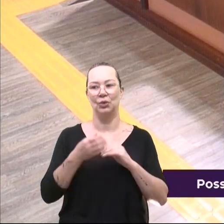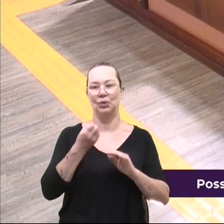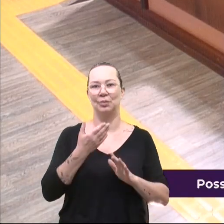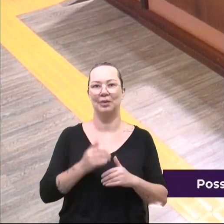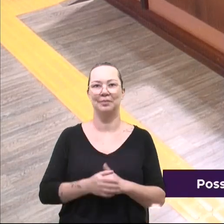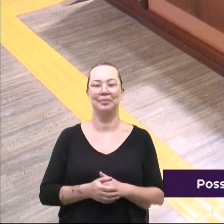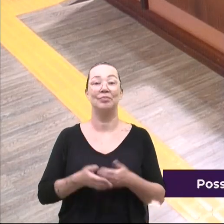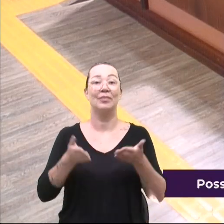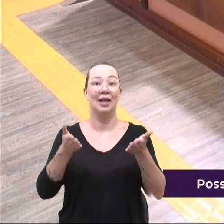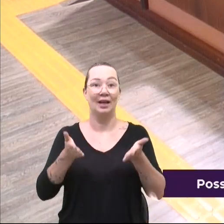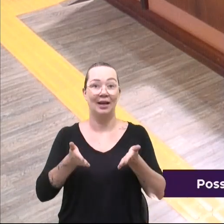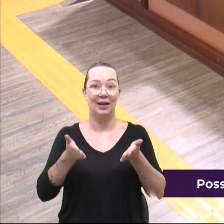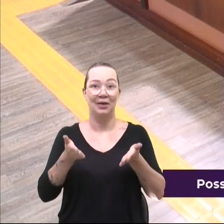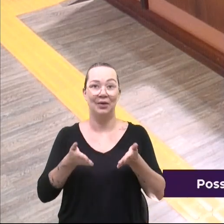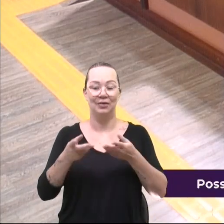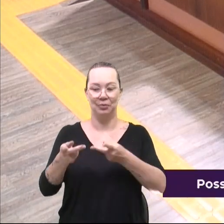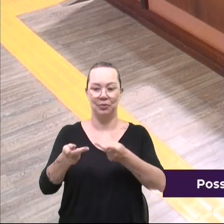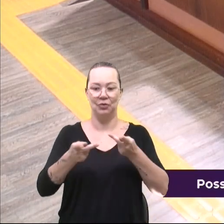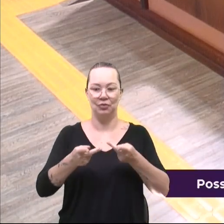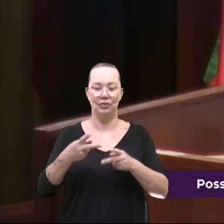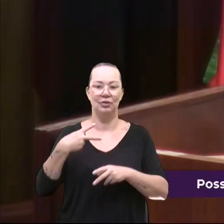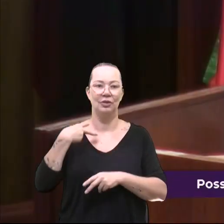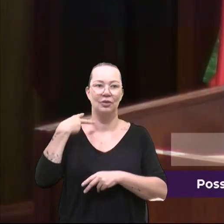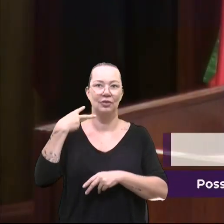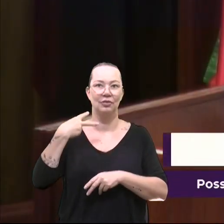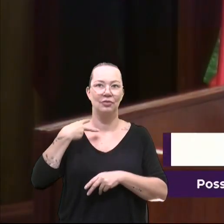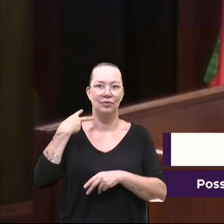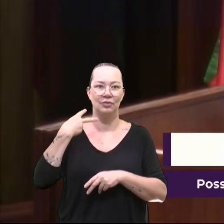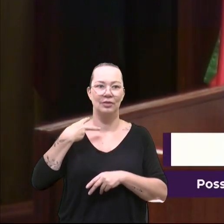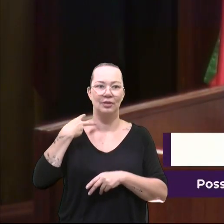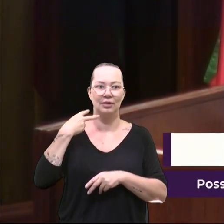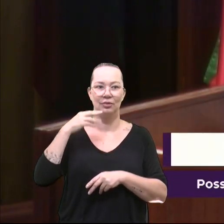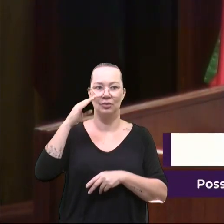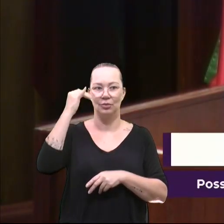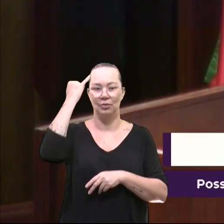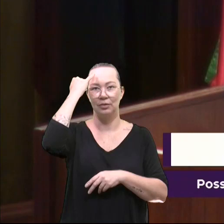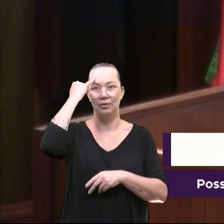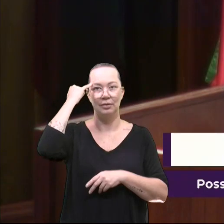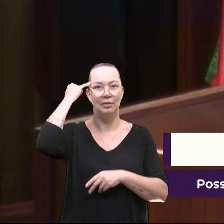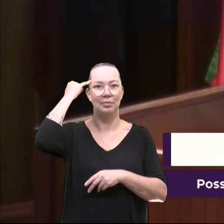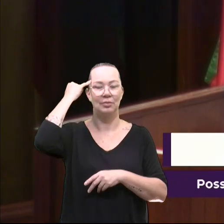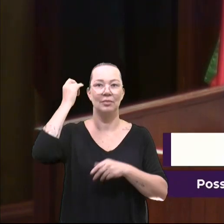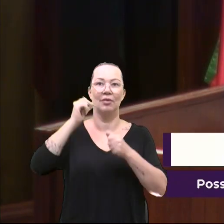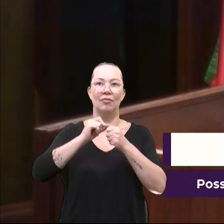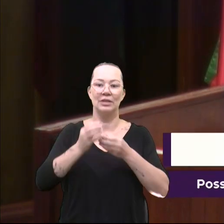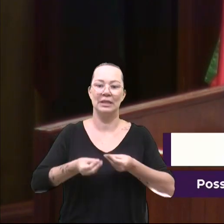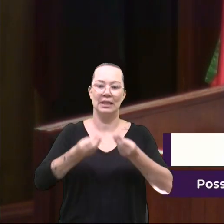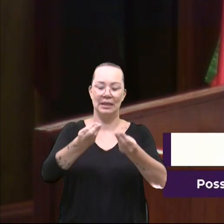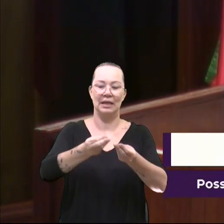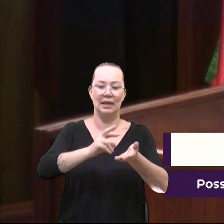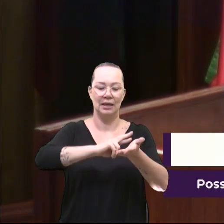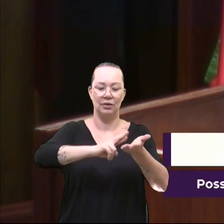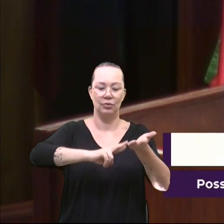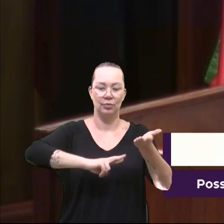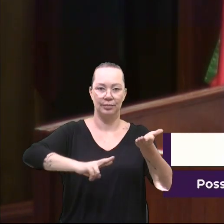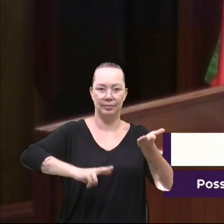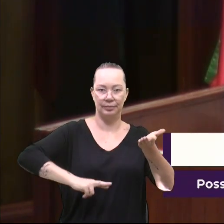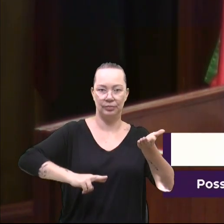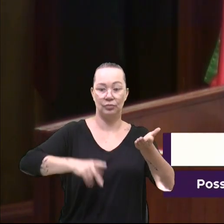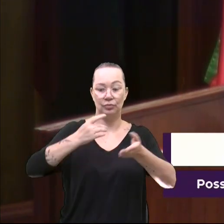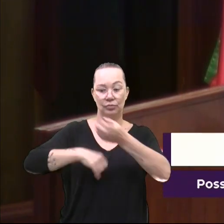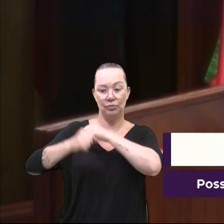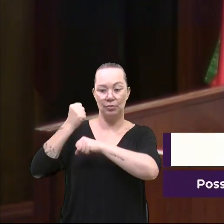E agora, convidamos o vereador José D'Ambrós para que faça a entrega do relatório da gestão do ano de